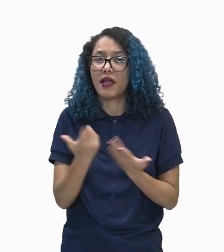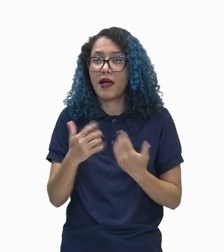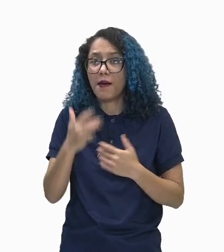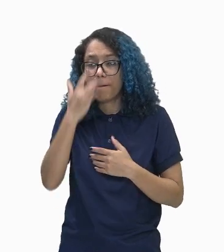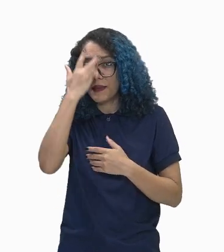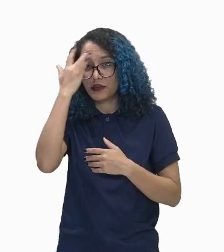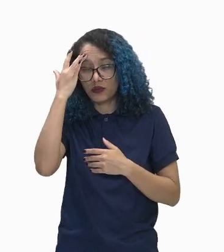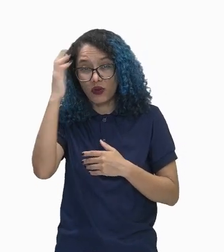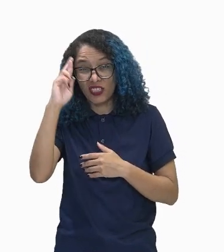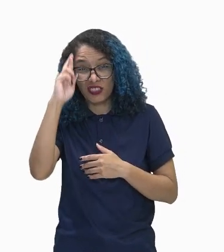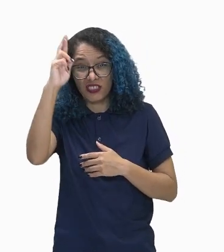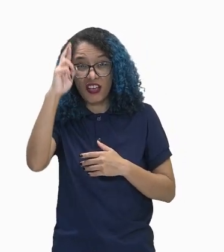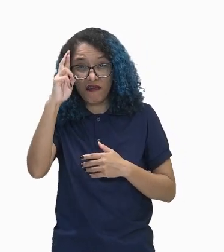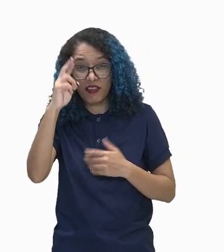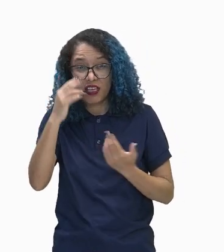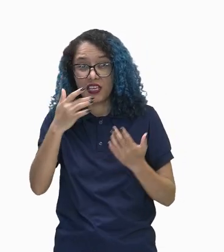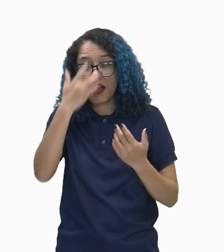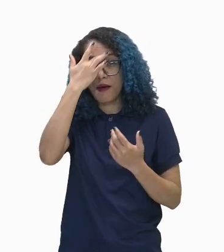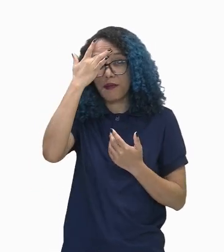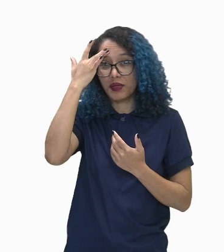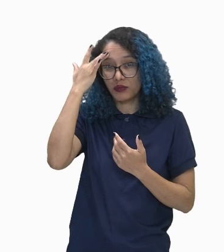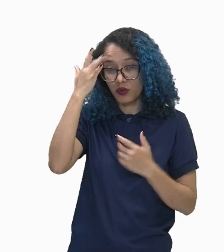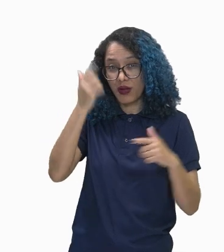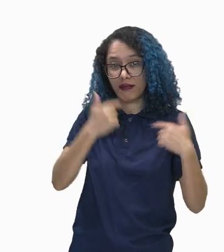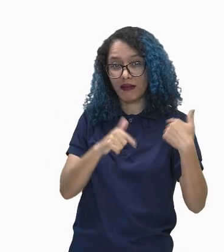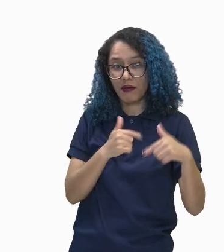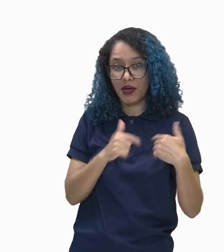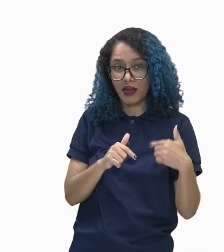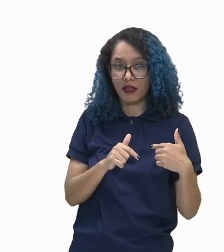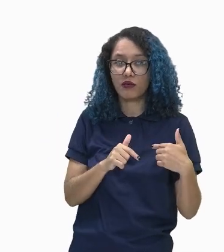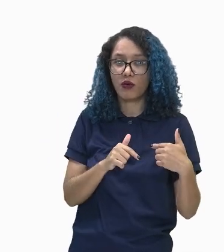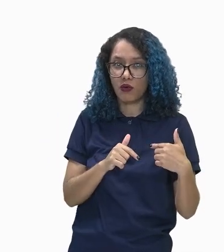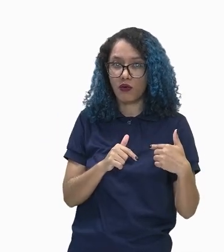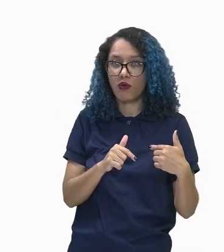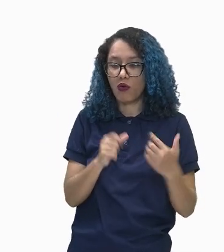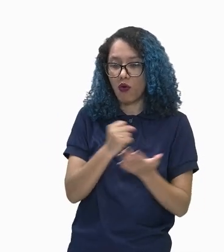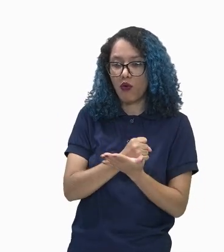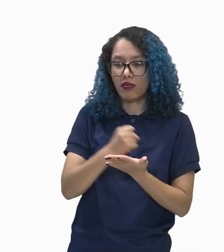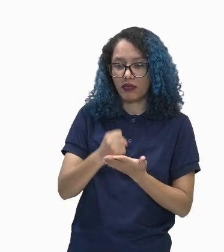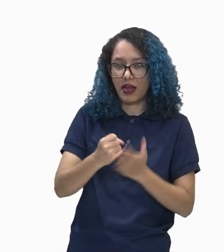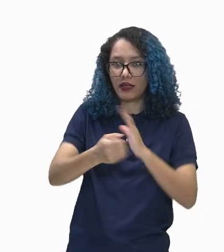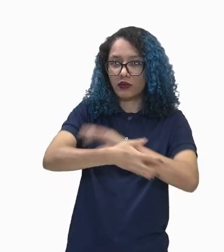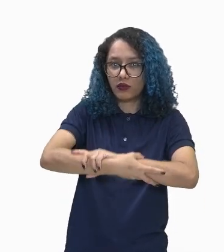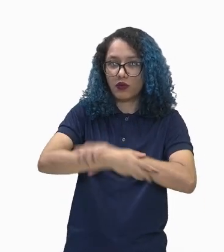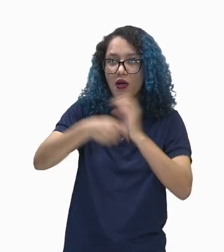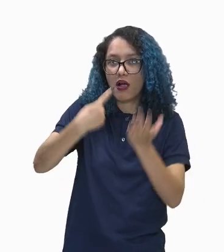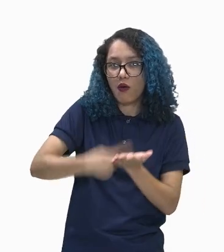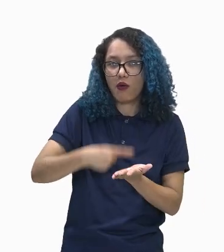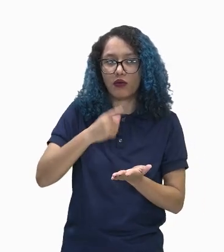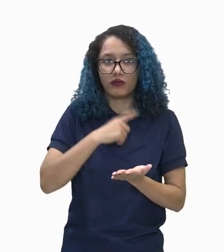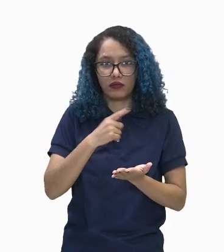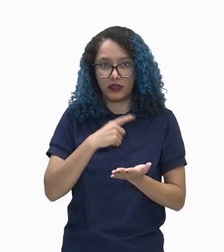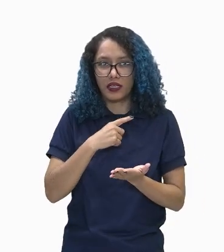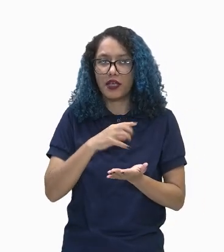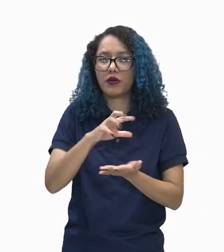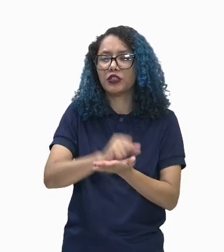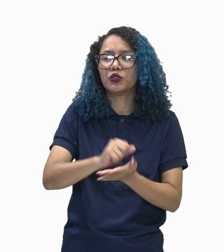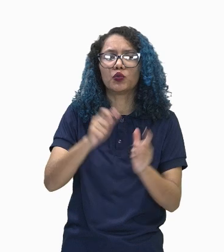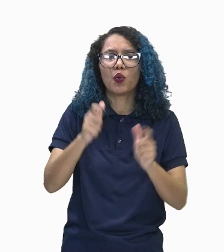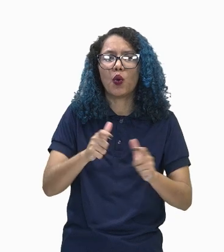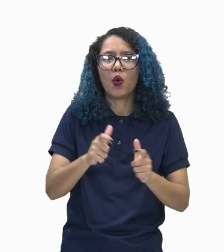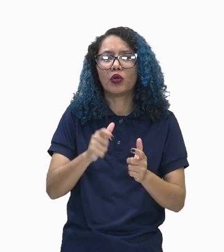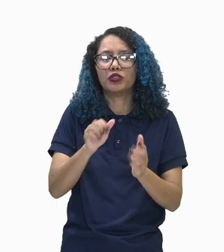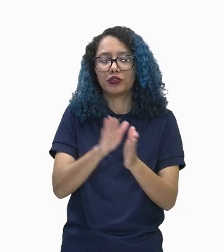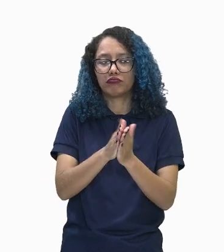o empregado. Tá bom? Tem que ter um registro. E esse registro ele é feito na carteira de trabalho, tá bom? Que é o que nós chamamos